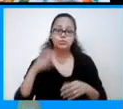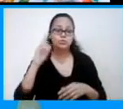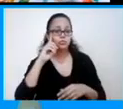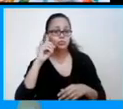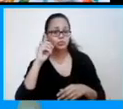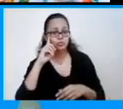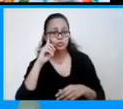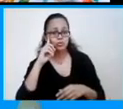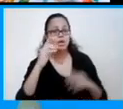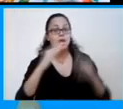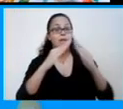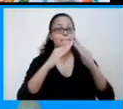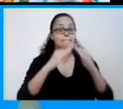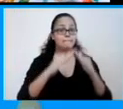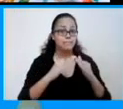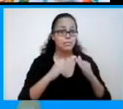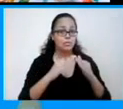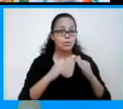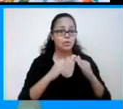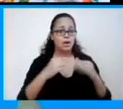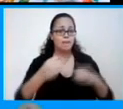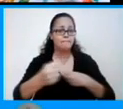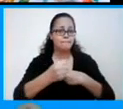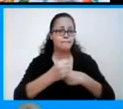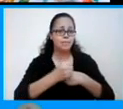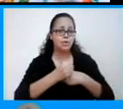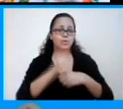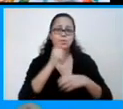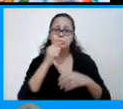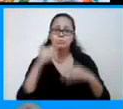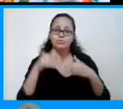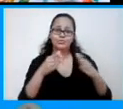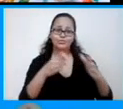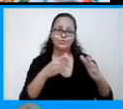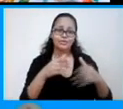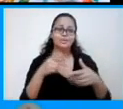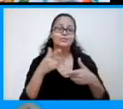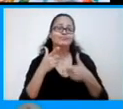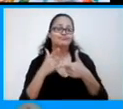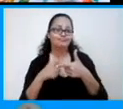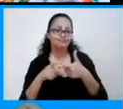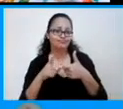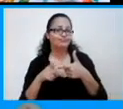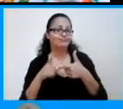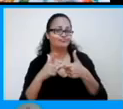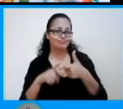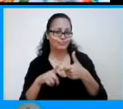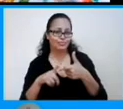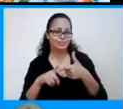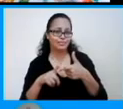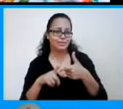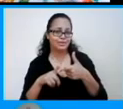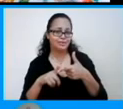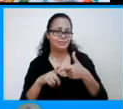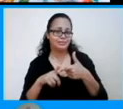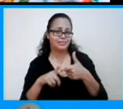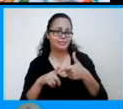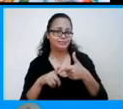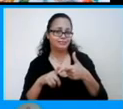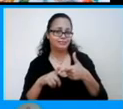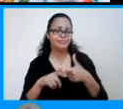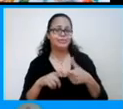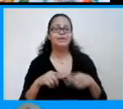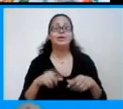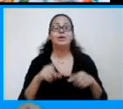rios nas grandes cidades passou a ser um problema. Se antes era uma solução, porque tinha água doce próxima, utilizada aí para abastecimento, para irrigação, hoje pode ser um